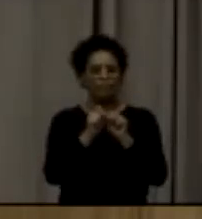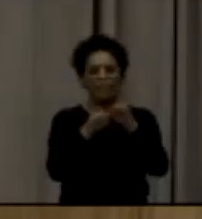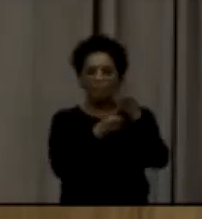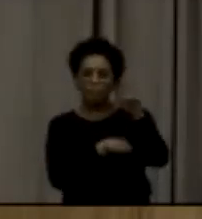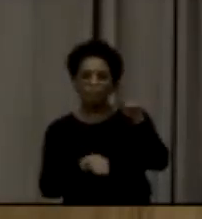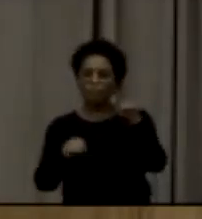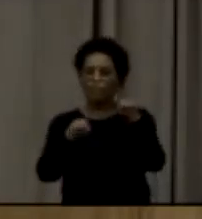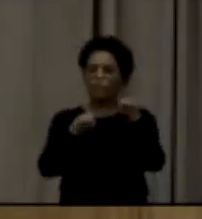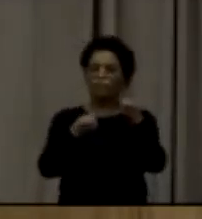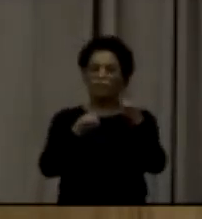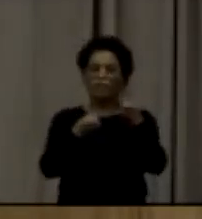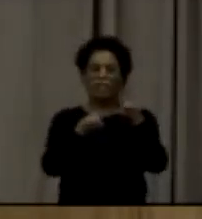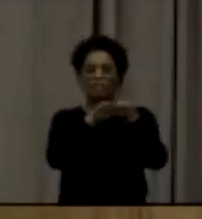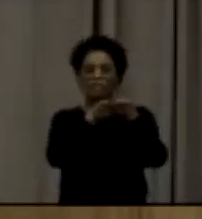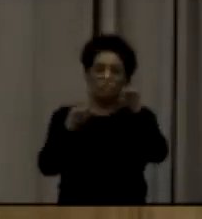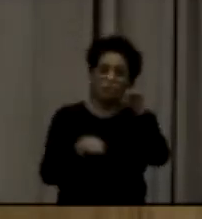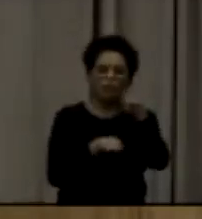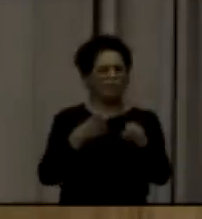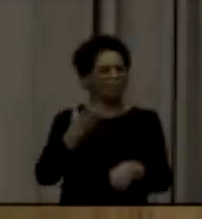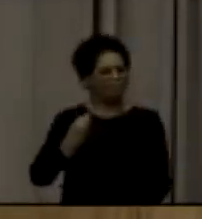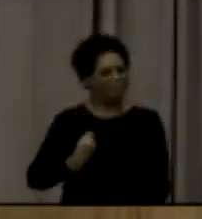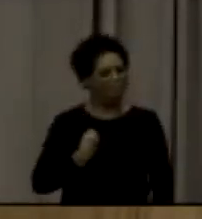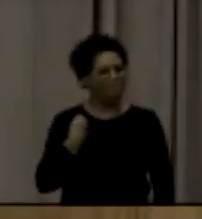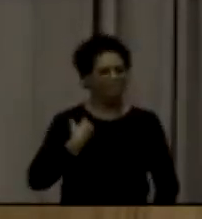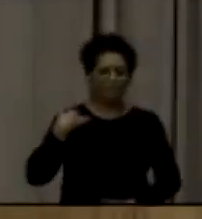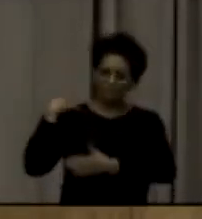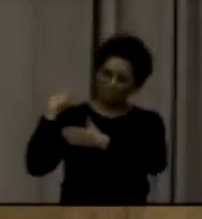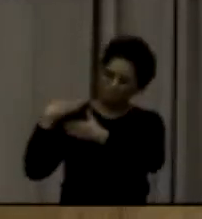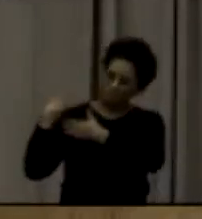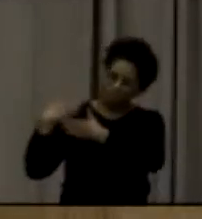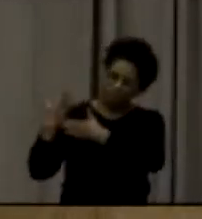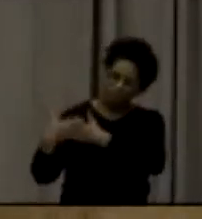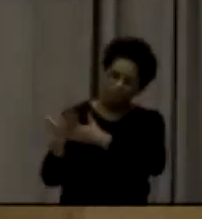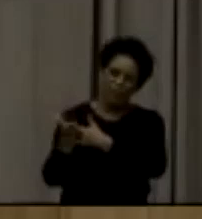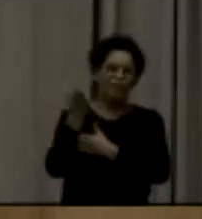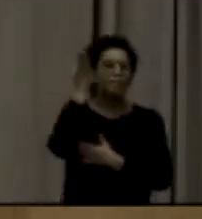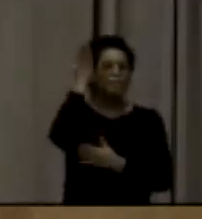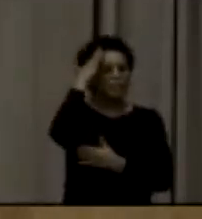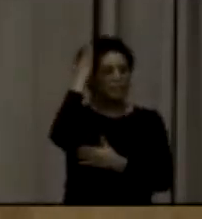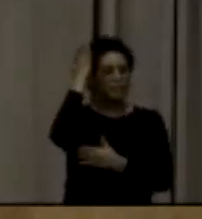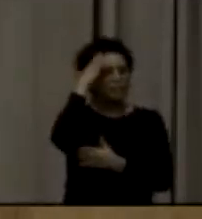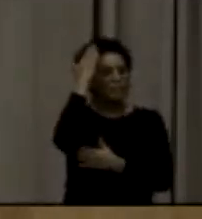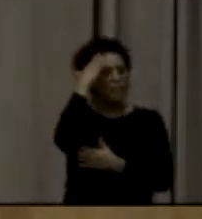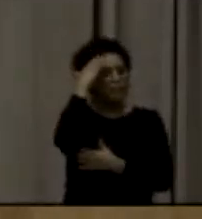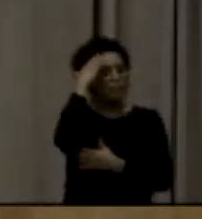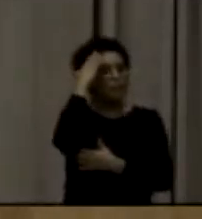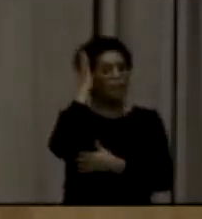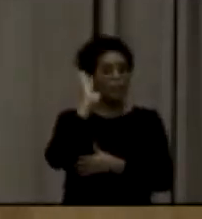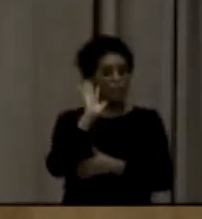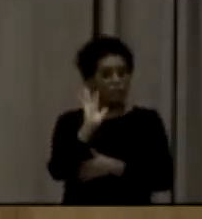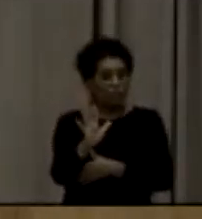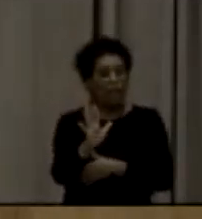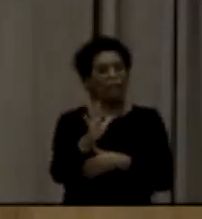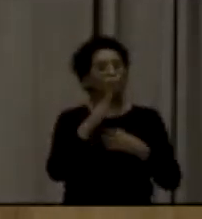das iniquidades sociais que nós vivemos. E essas iniquidades sociais, a gente sabe, são frutos, são produtos de um